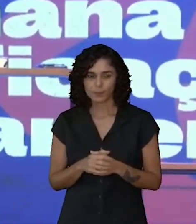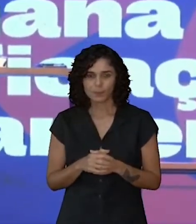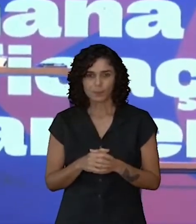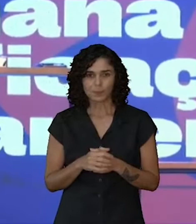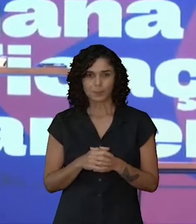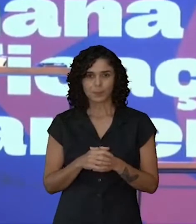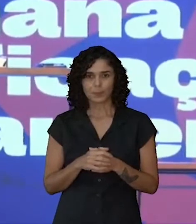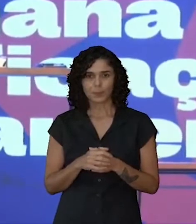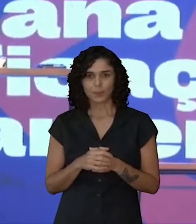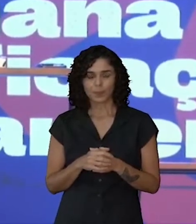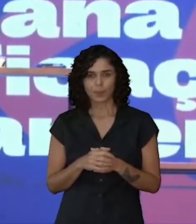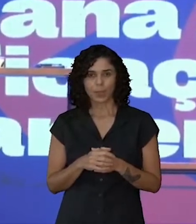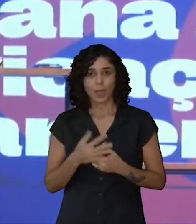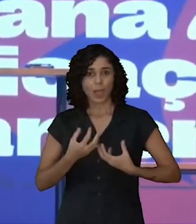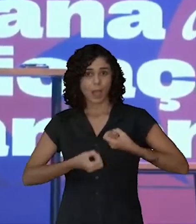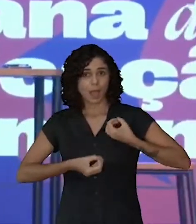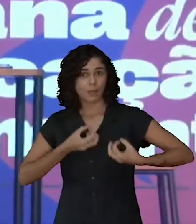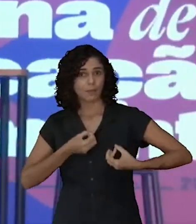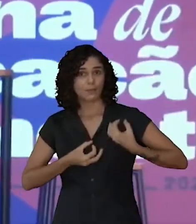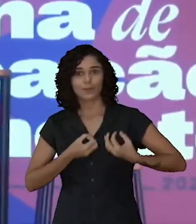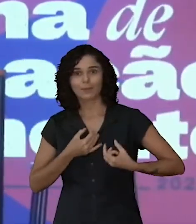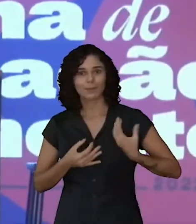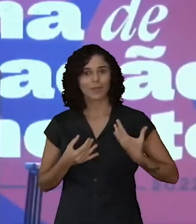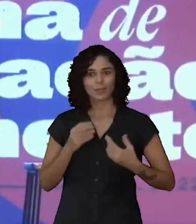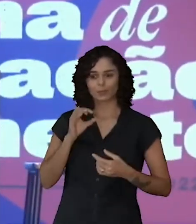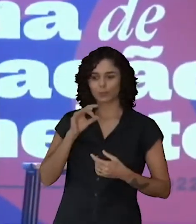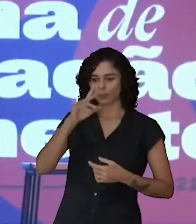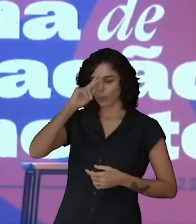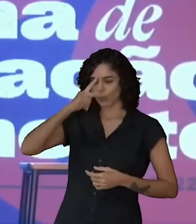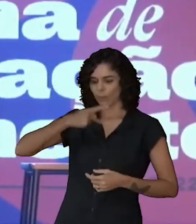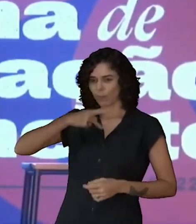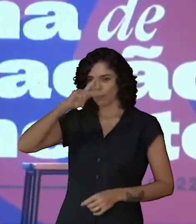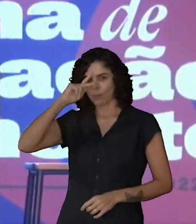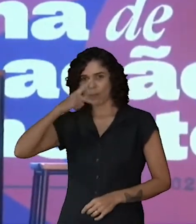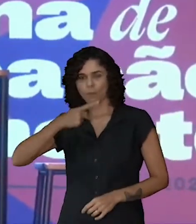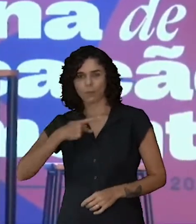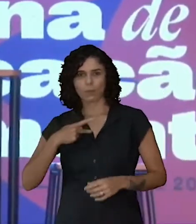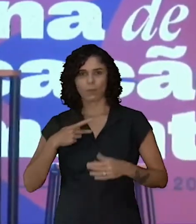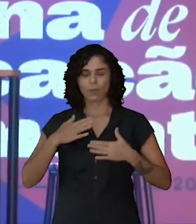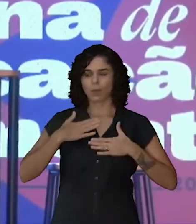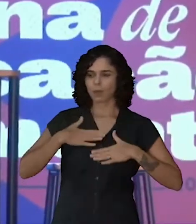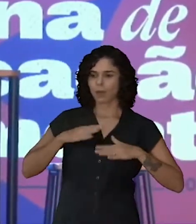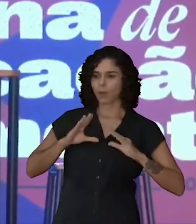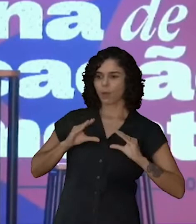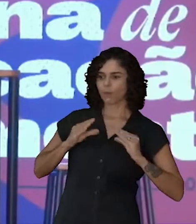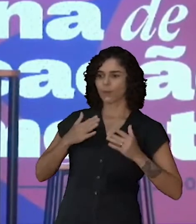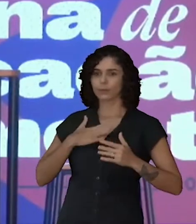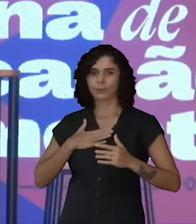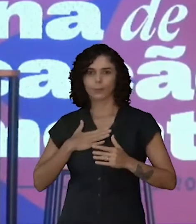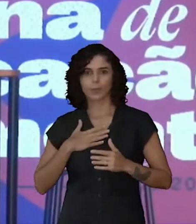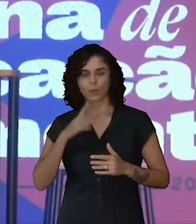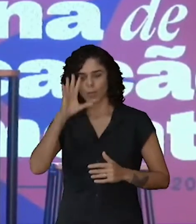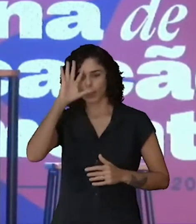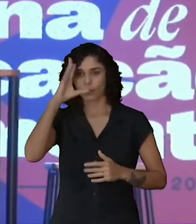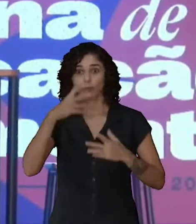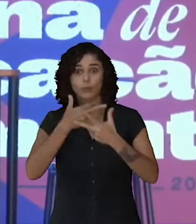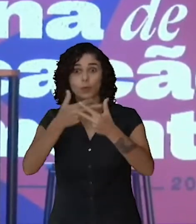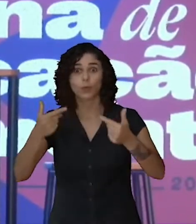Avivamento não tem a ver comigo, com meu conforto, com resolver as coisas para mim.